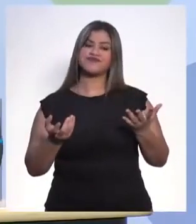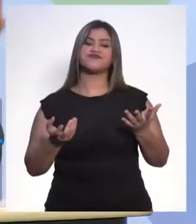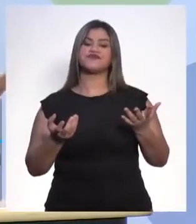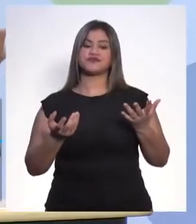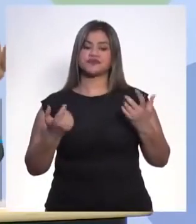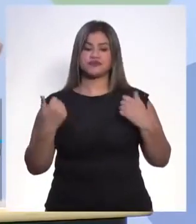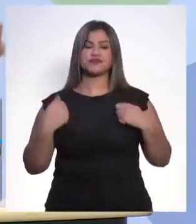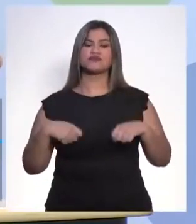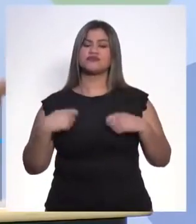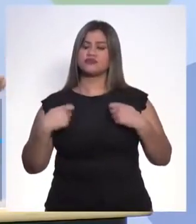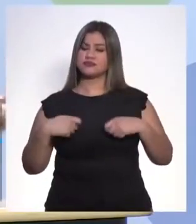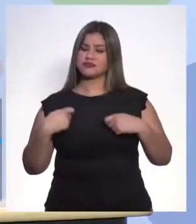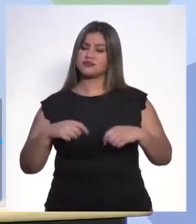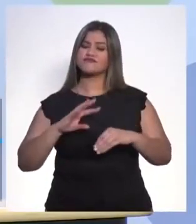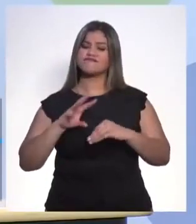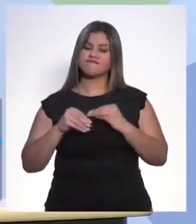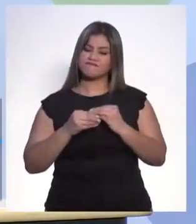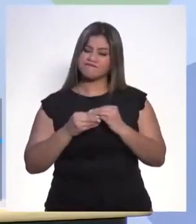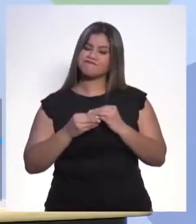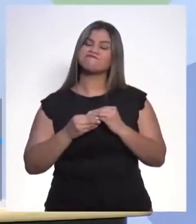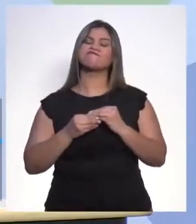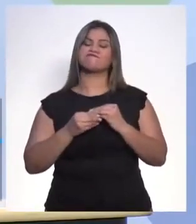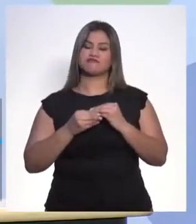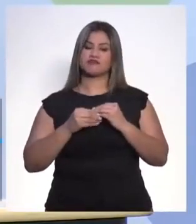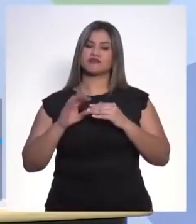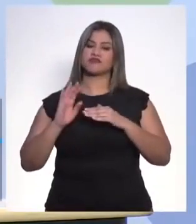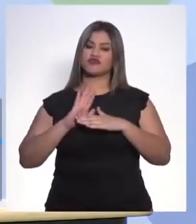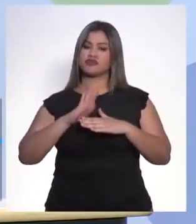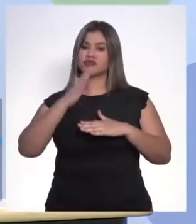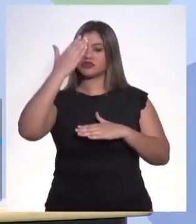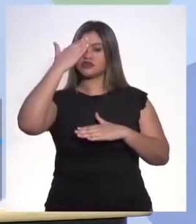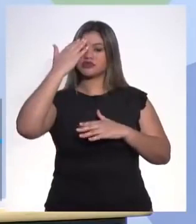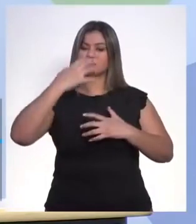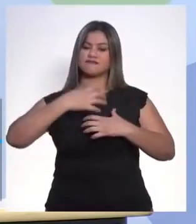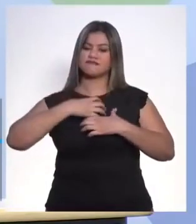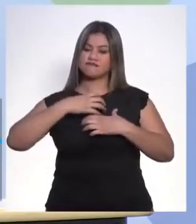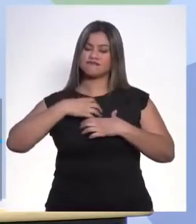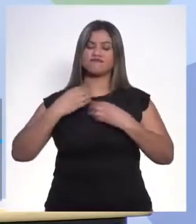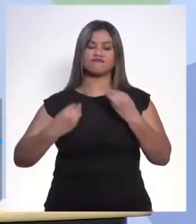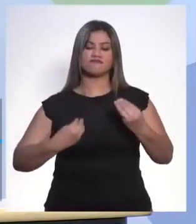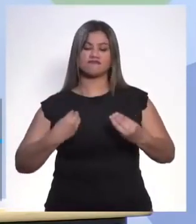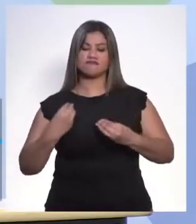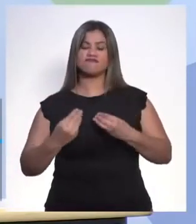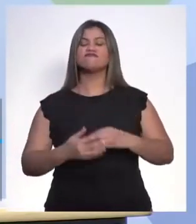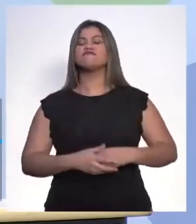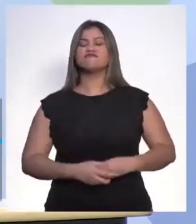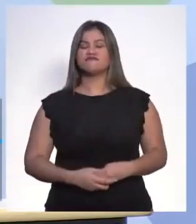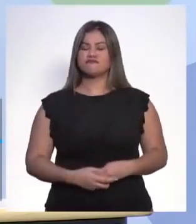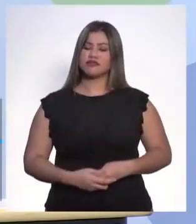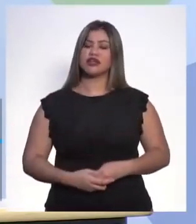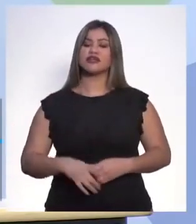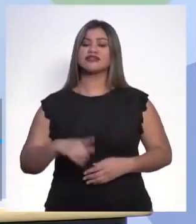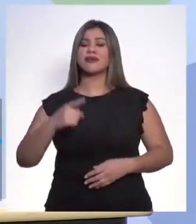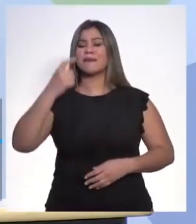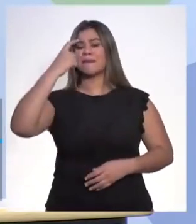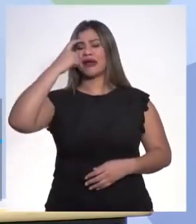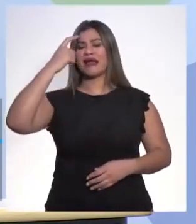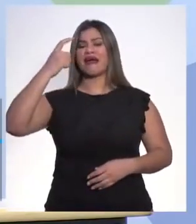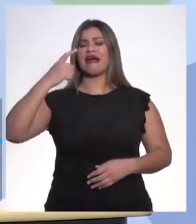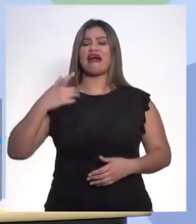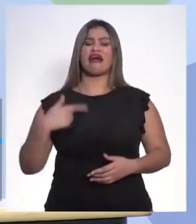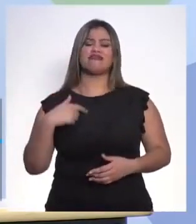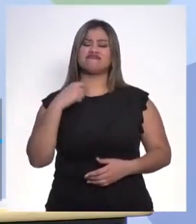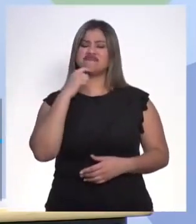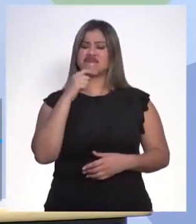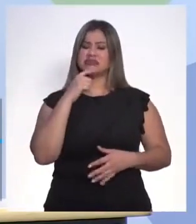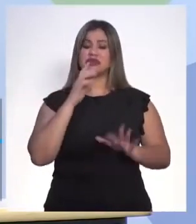Você precisa desse conhecimento para construir o sentido depois do texto. Então, não levem isso como, eu não estou